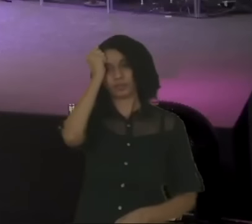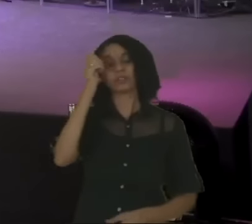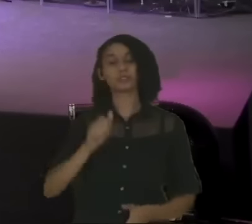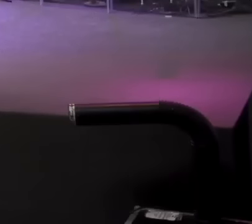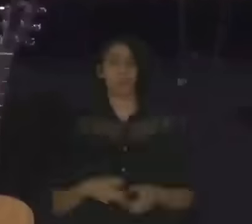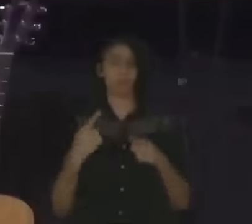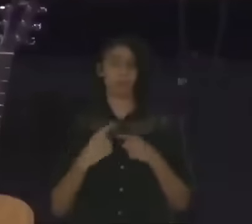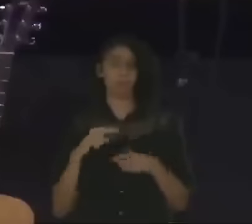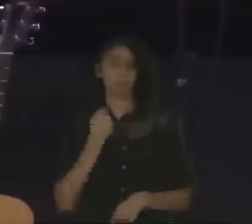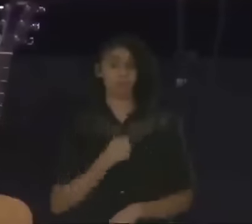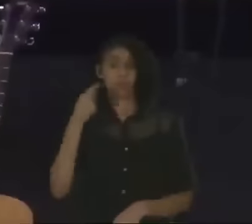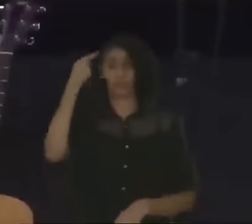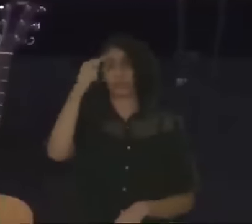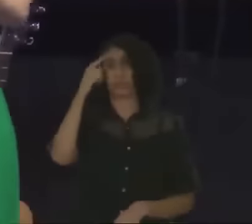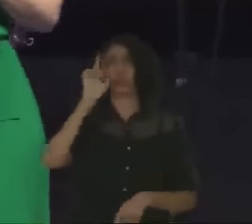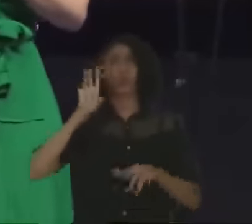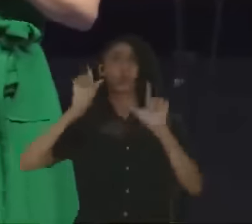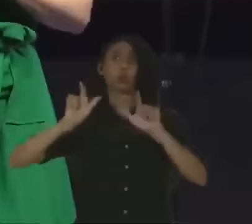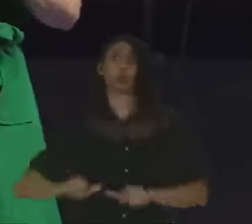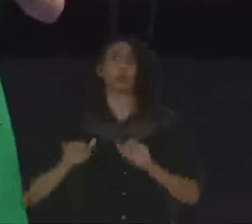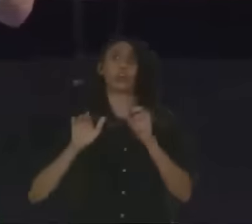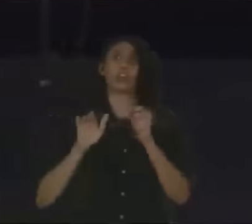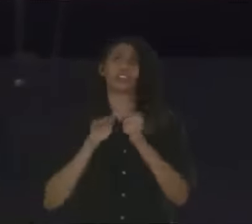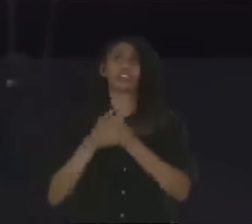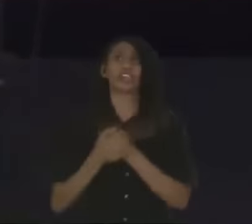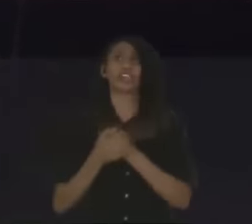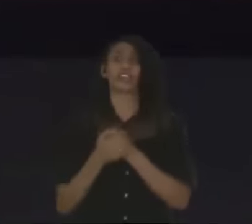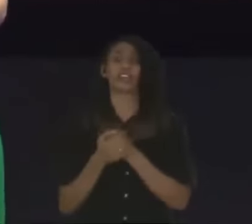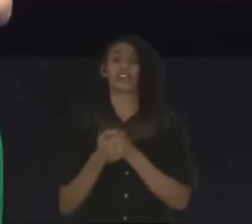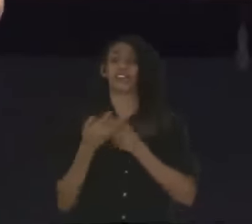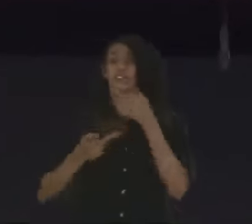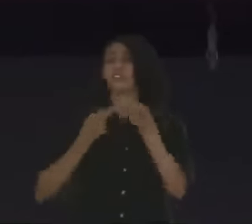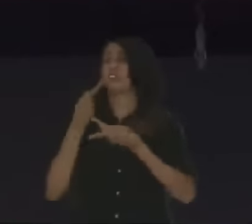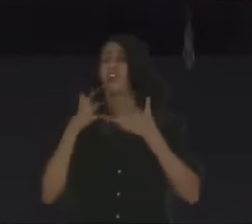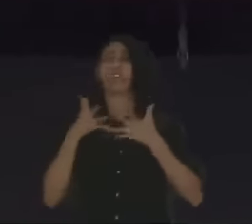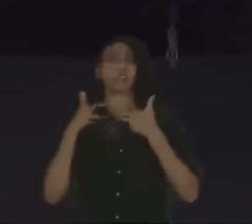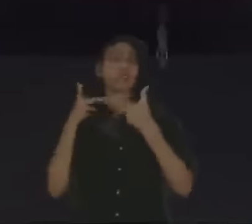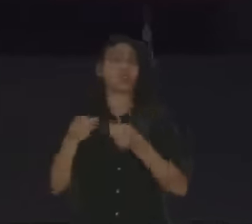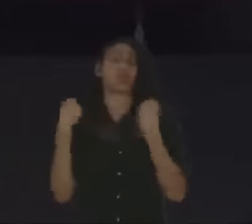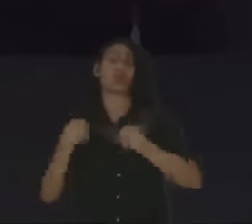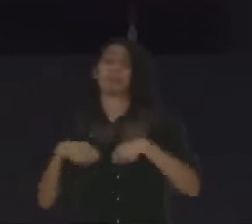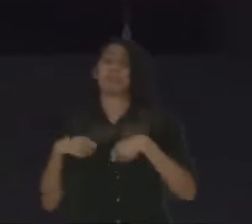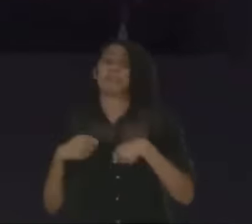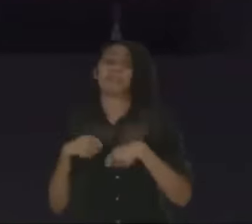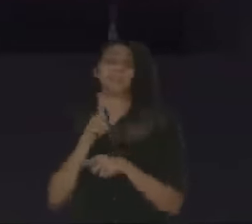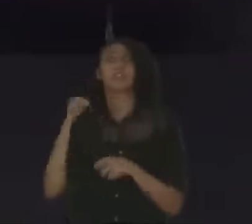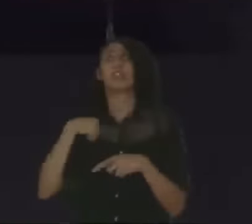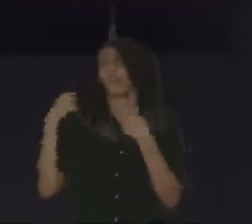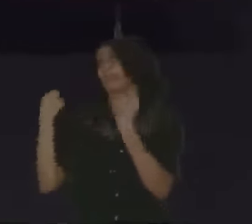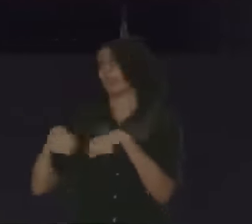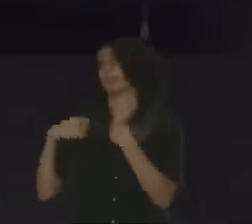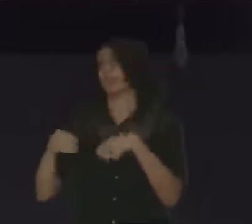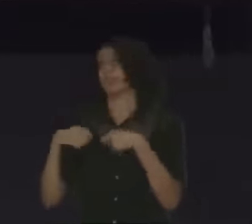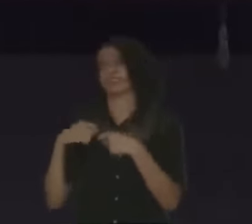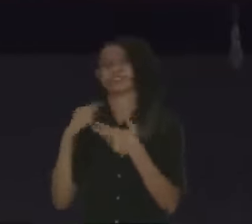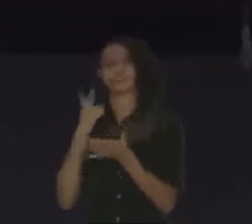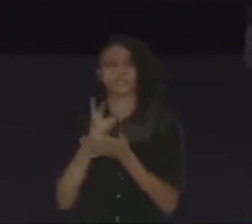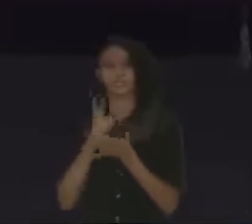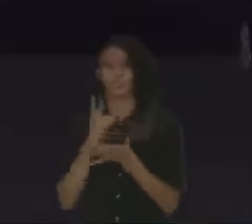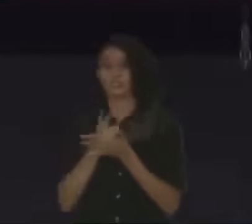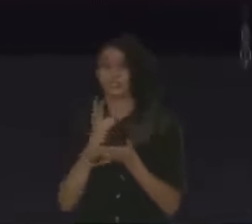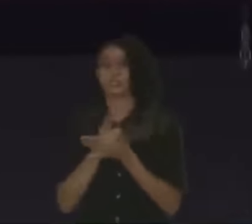é porque a gente tem uma mania feia de achar que lugar secreto é um lugar onde a gente conta todas as nossas necessidades para Deus né olha Deus eu tô precisando e também todas